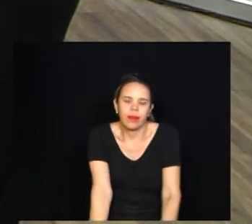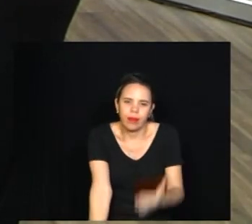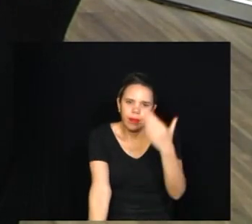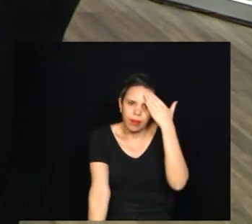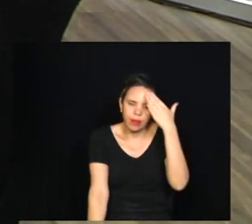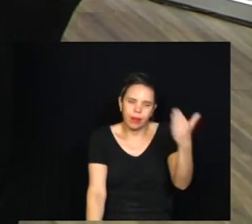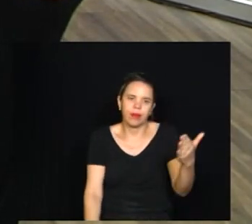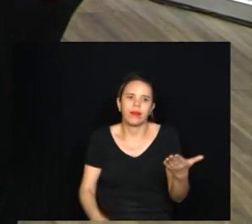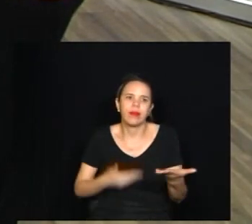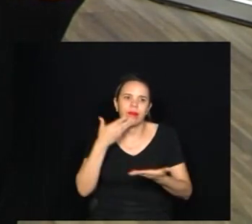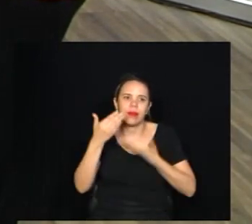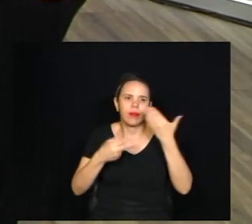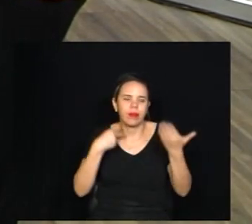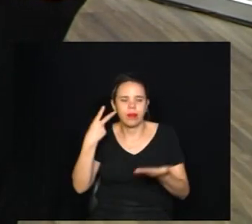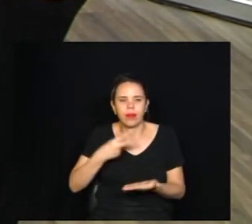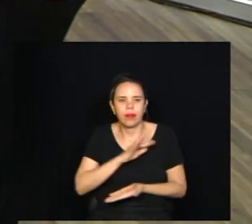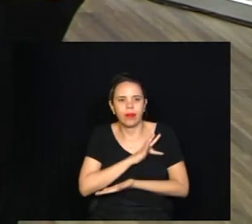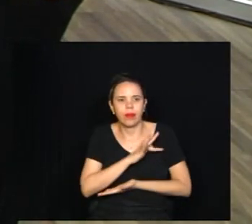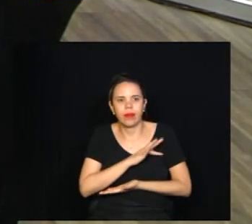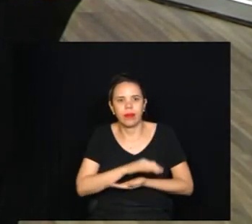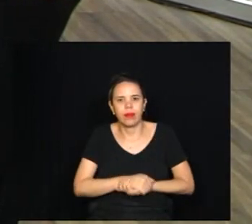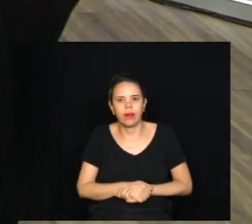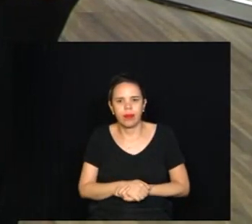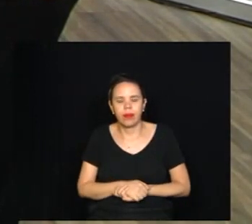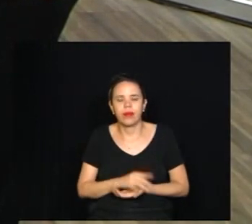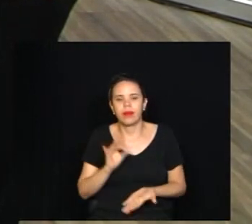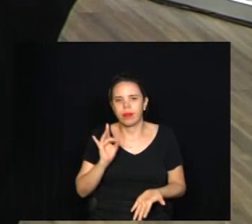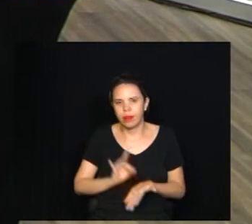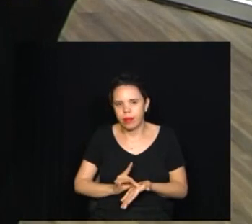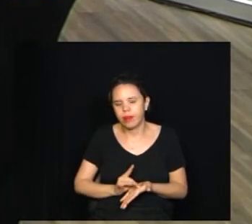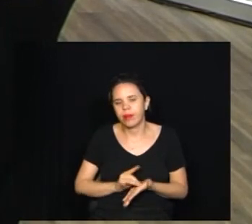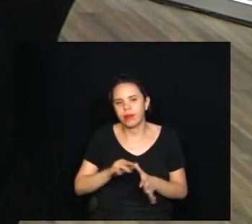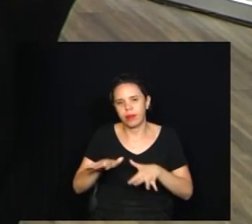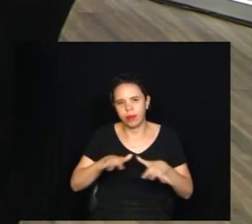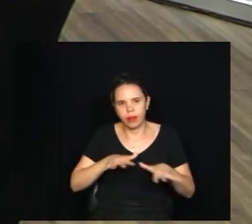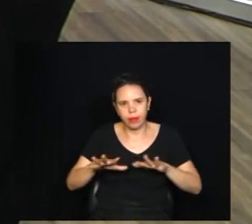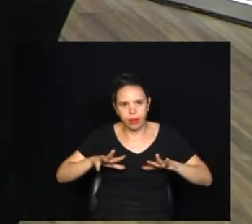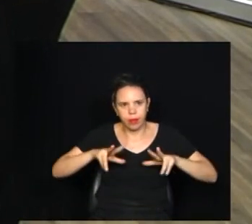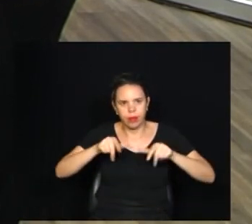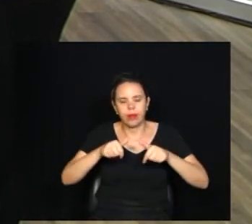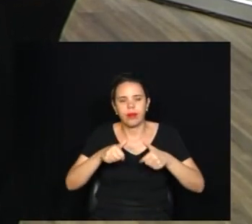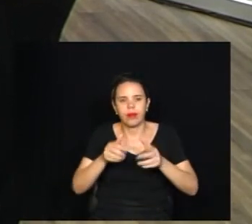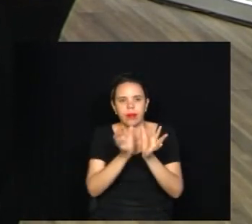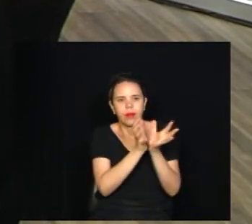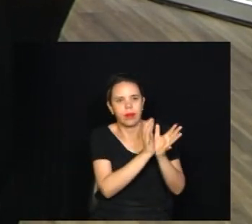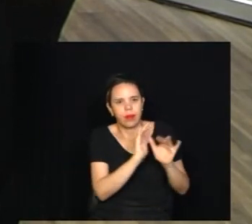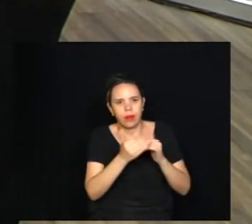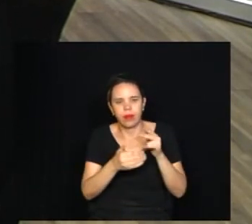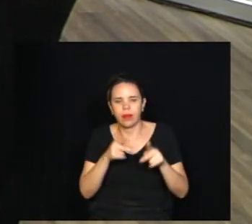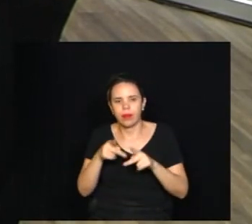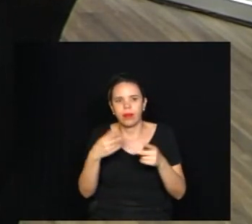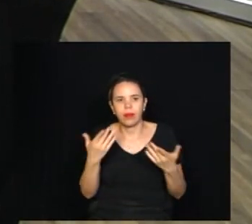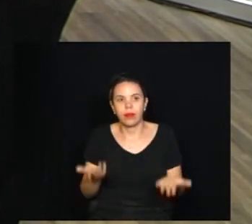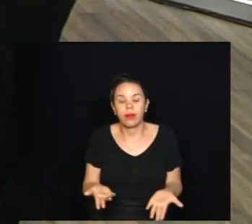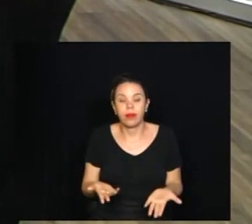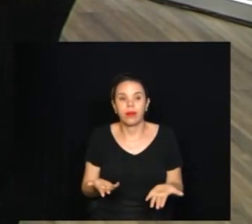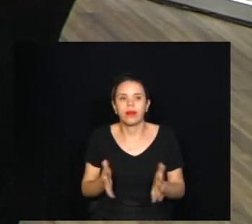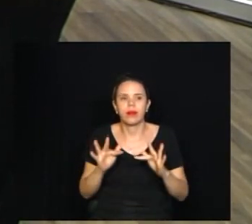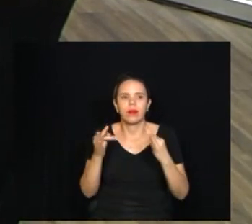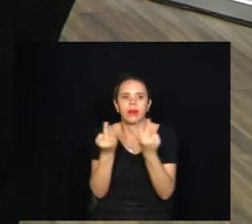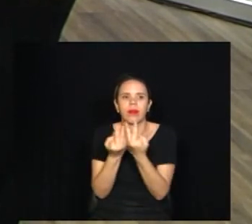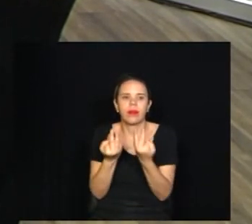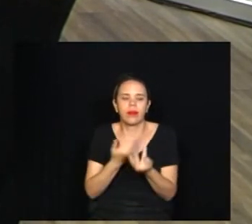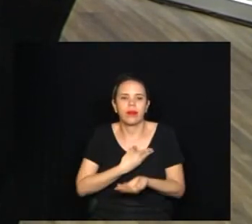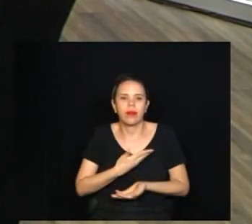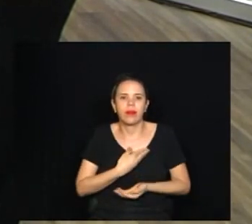Agradecermos então o elogio do vereador Fernando Mendes e realmente, movimenta todas as comunidades, os bairros, as famílias,